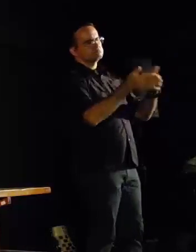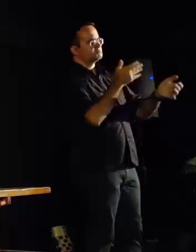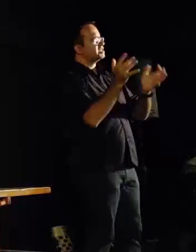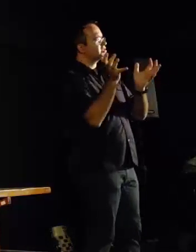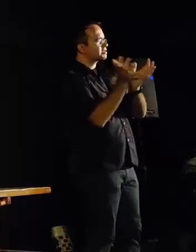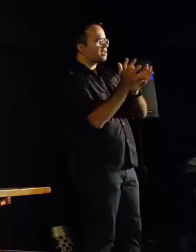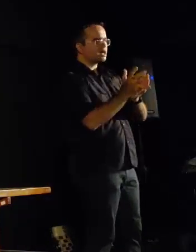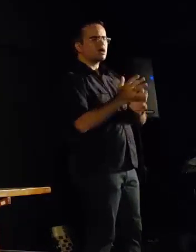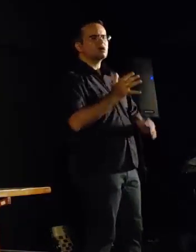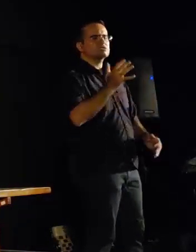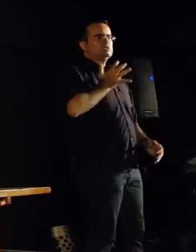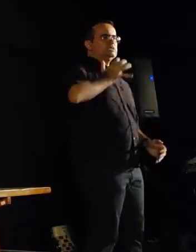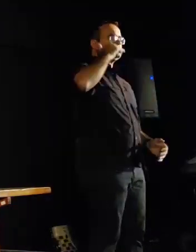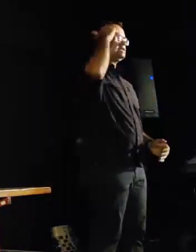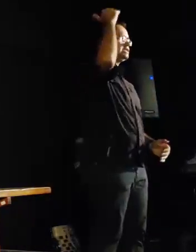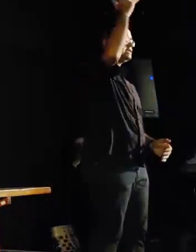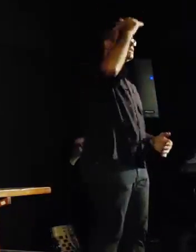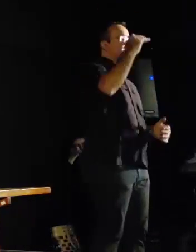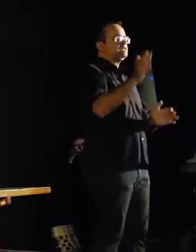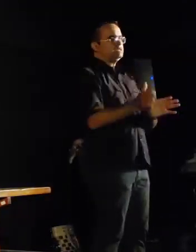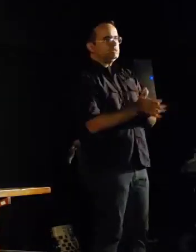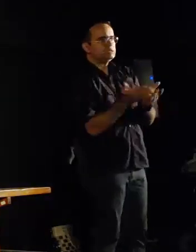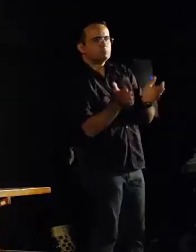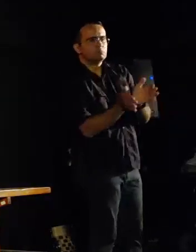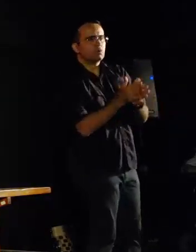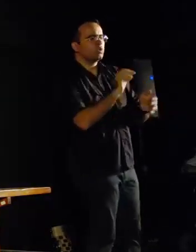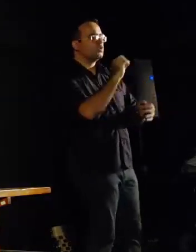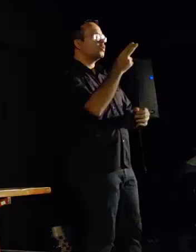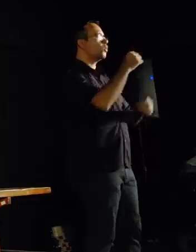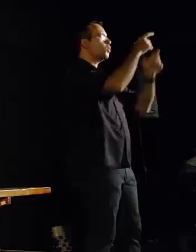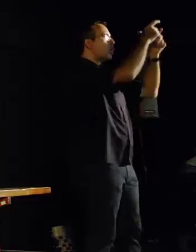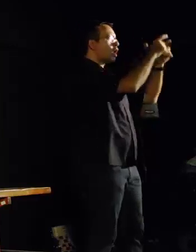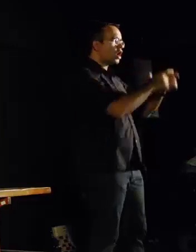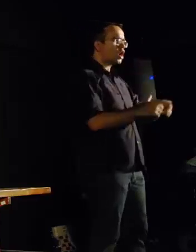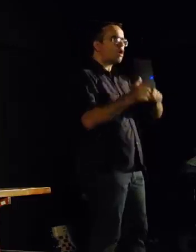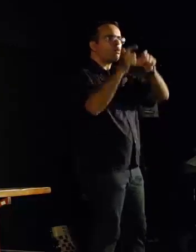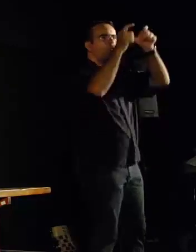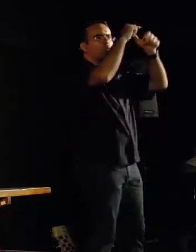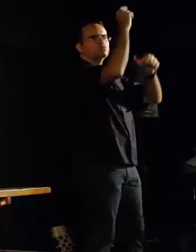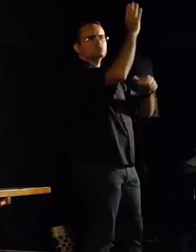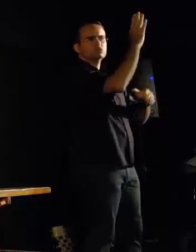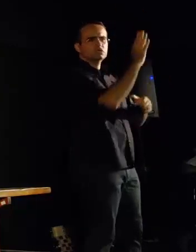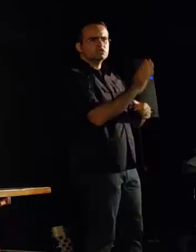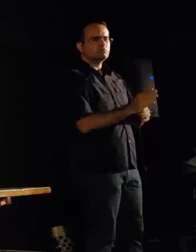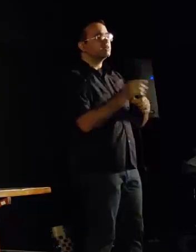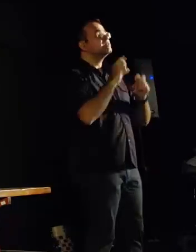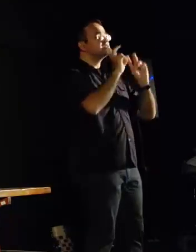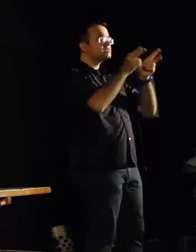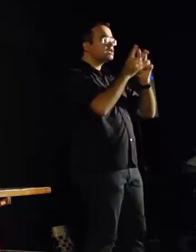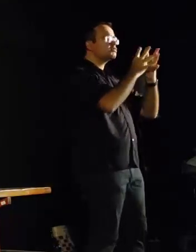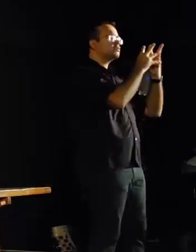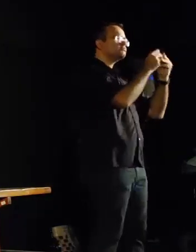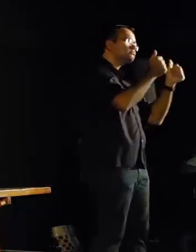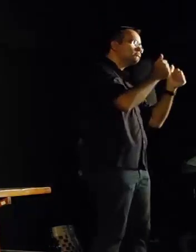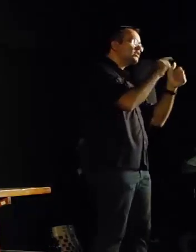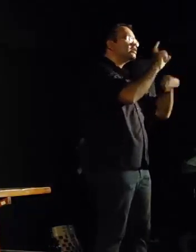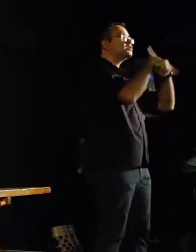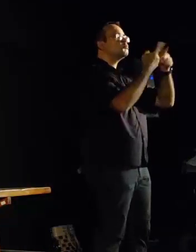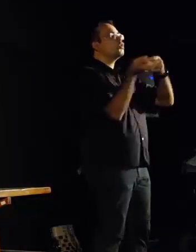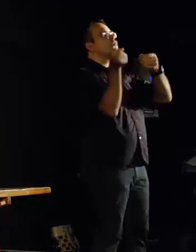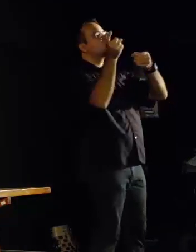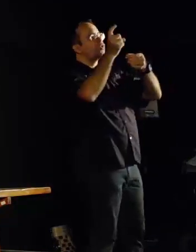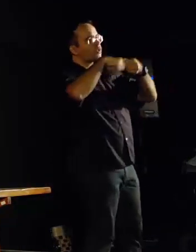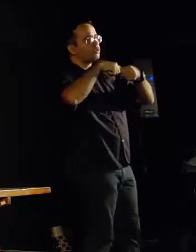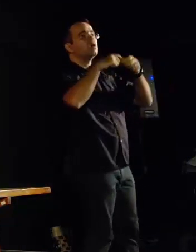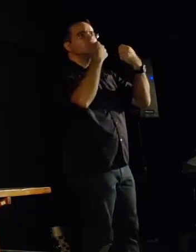independente de situação, independente de geografia, certo? Mas elas voltam, é necessário que elas sejam nomeadas, né? Que elas